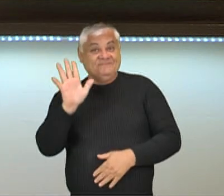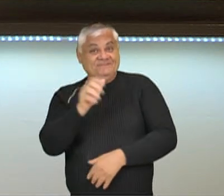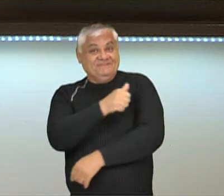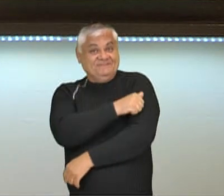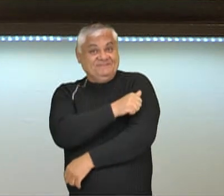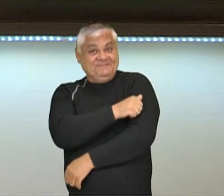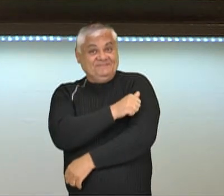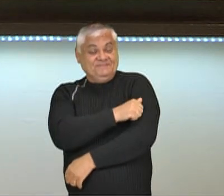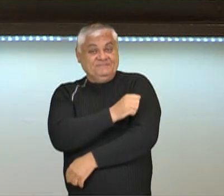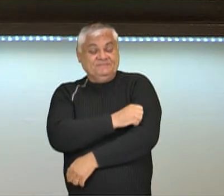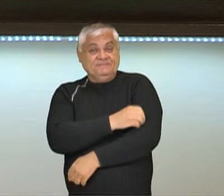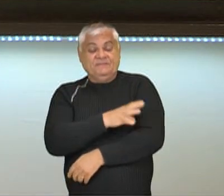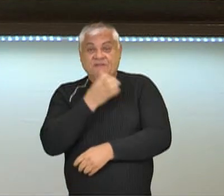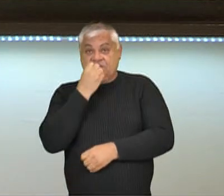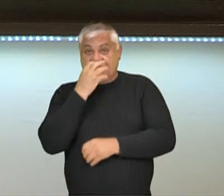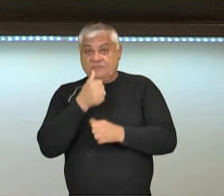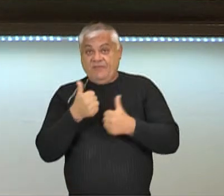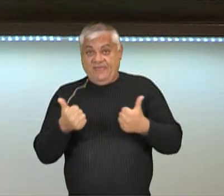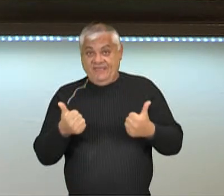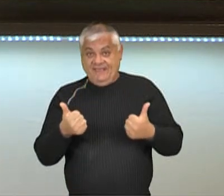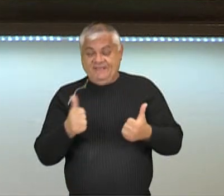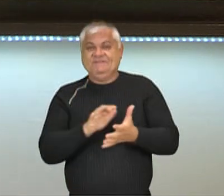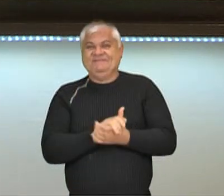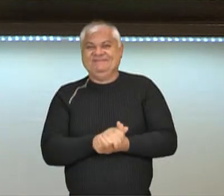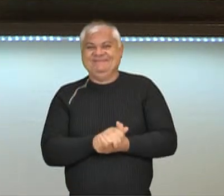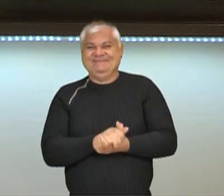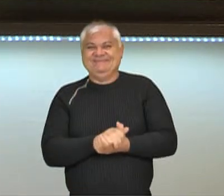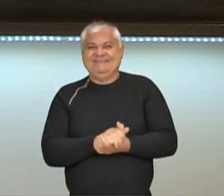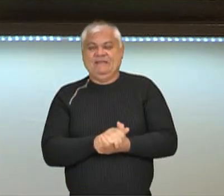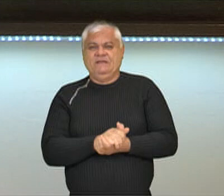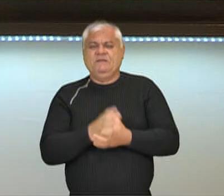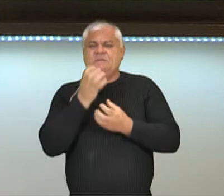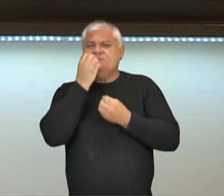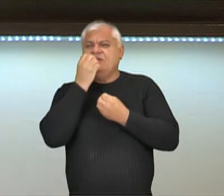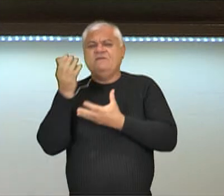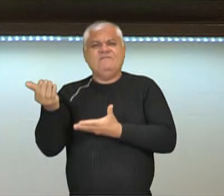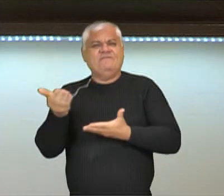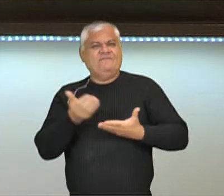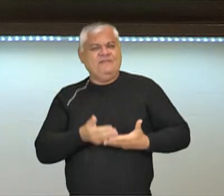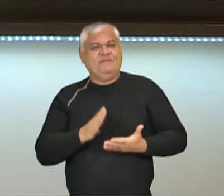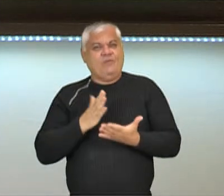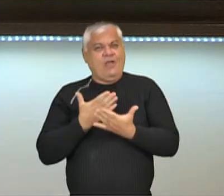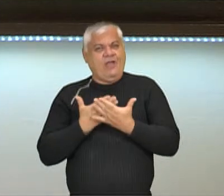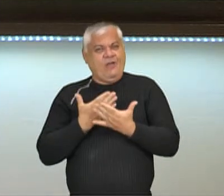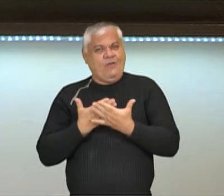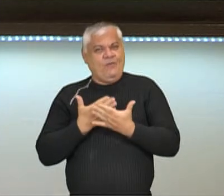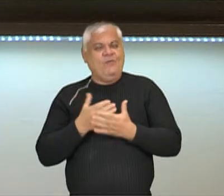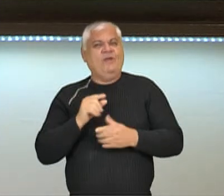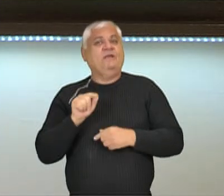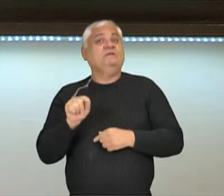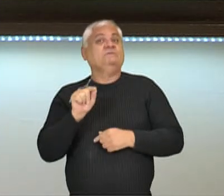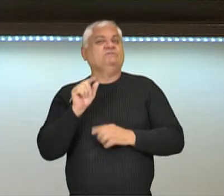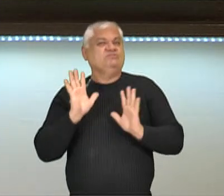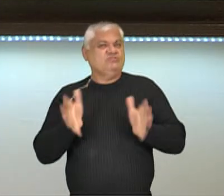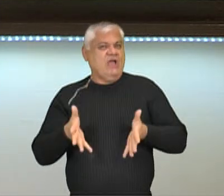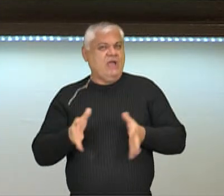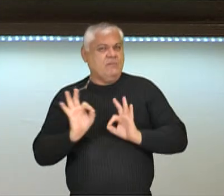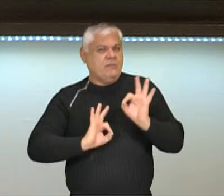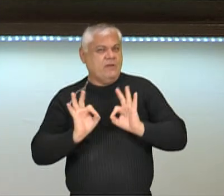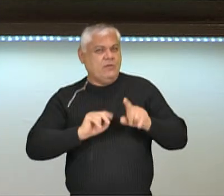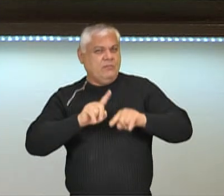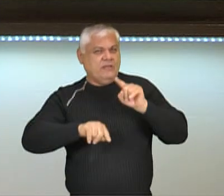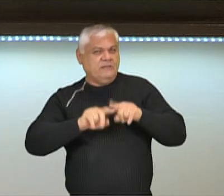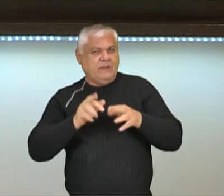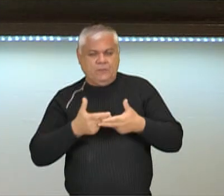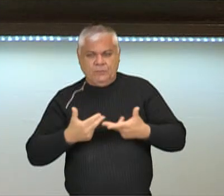students, how is it going? Tudo bem com vocês? Sejam muito bem-vindos à nossa aula. E aí, você já preparou seu material